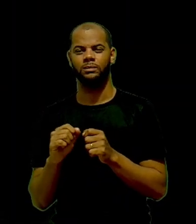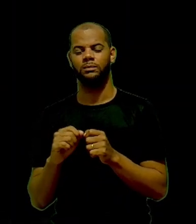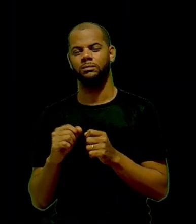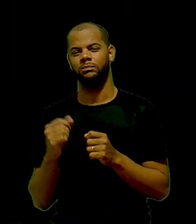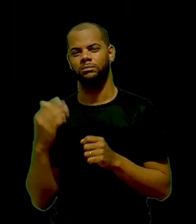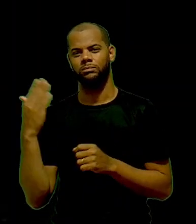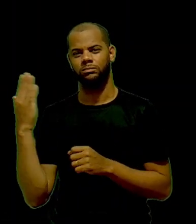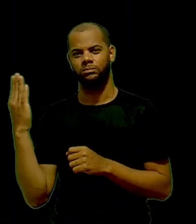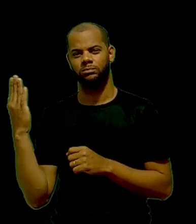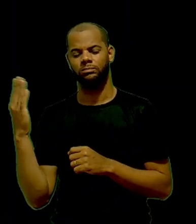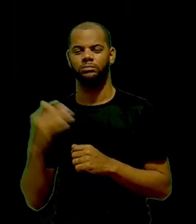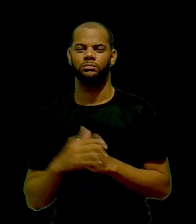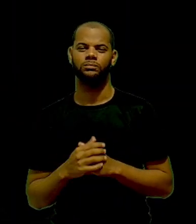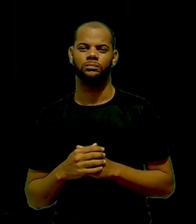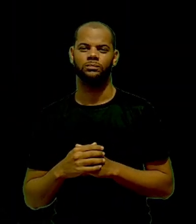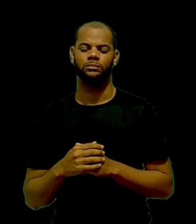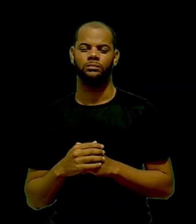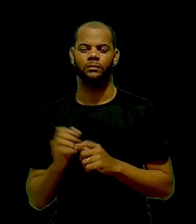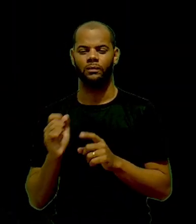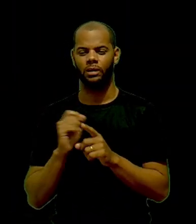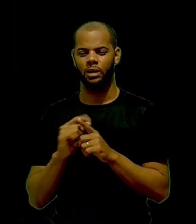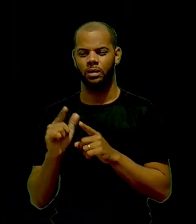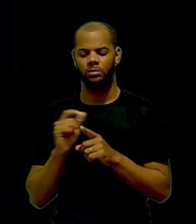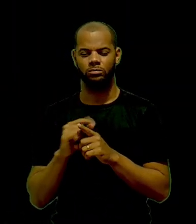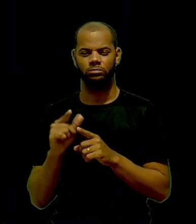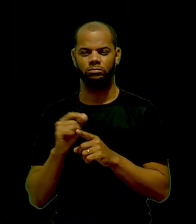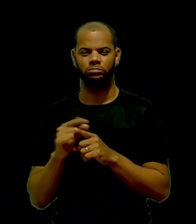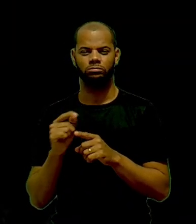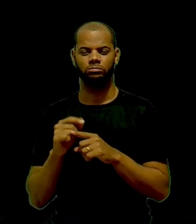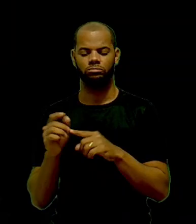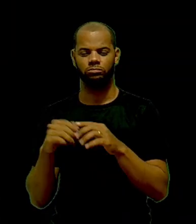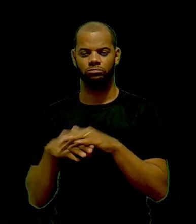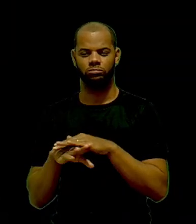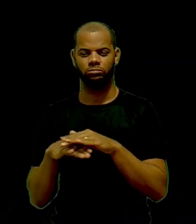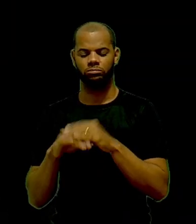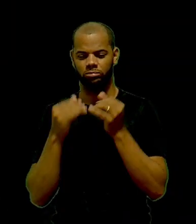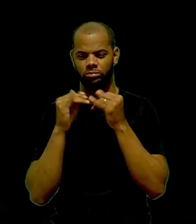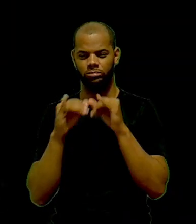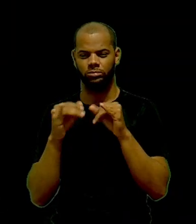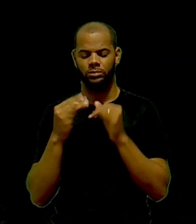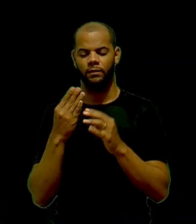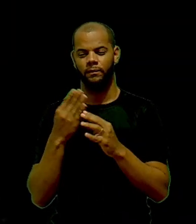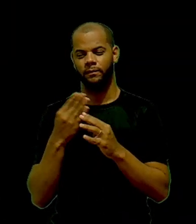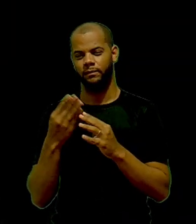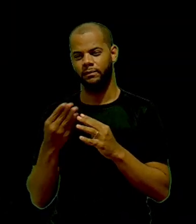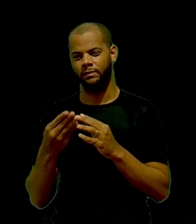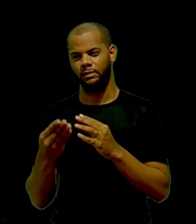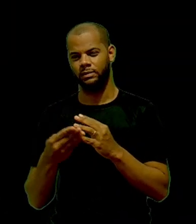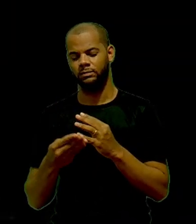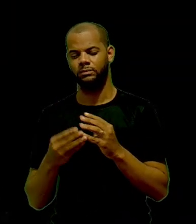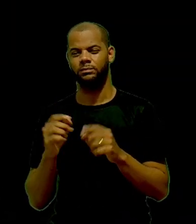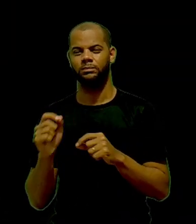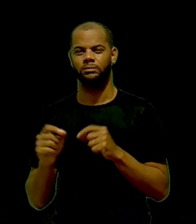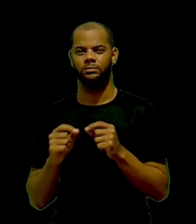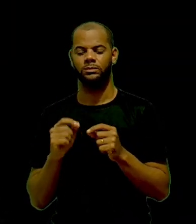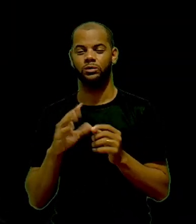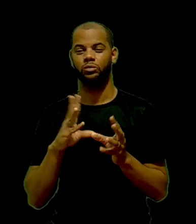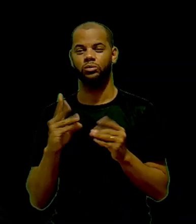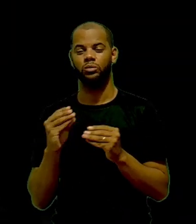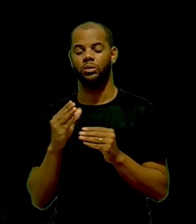de painéis, aluguel de sistema de armazenamento de energia, financiamento coletivo, facilitando o